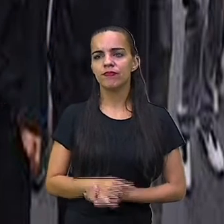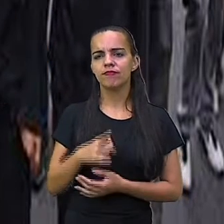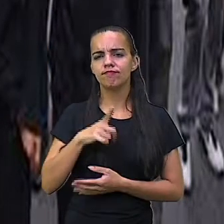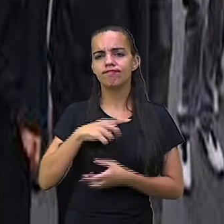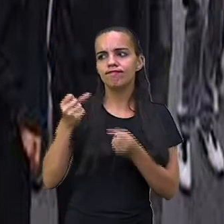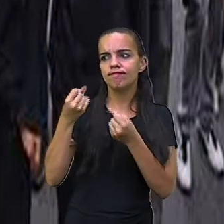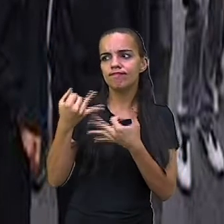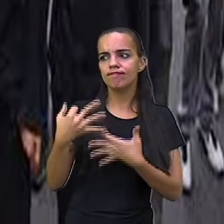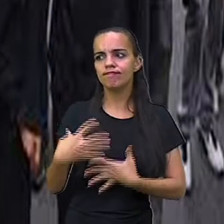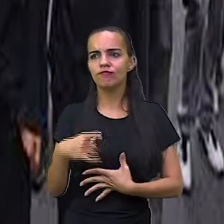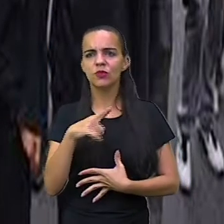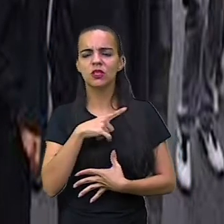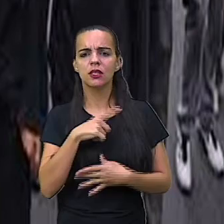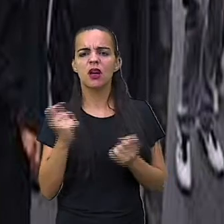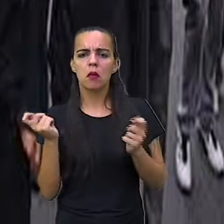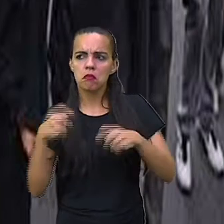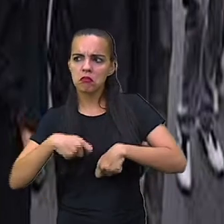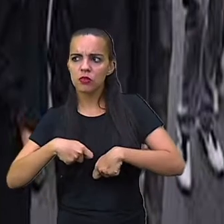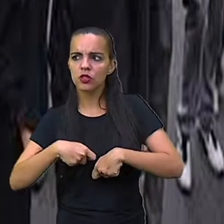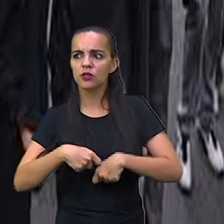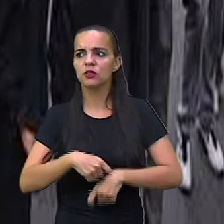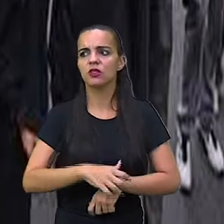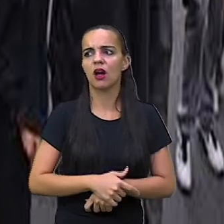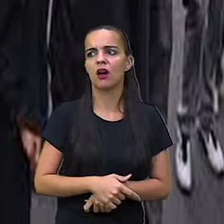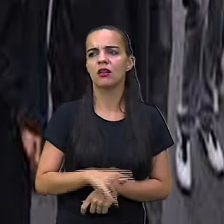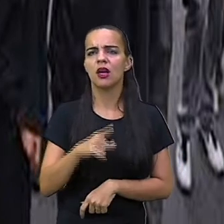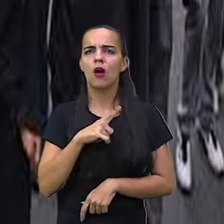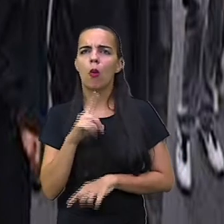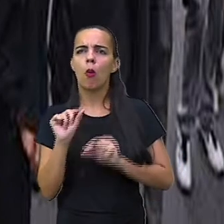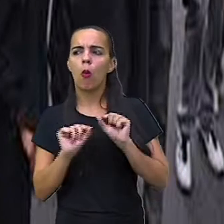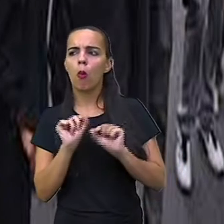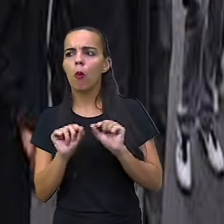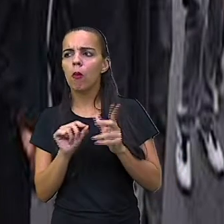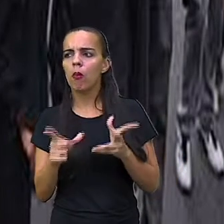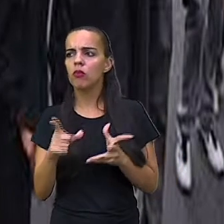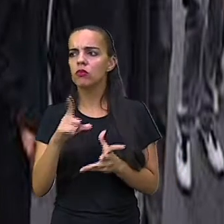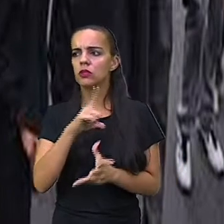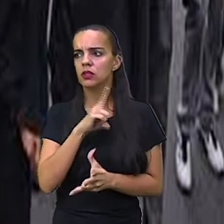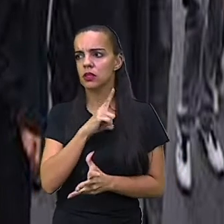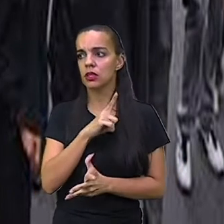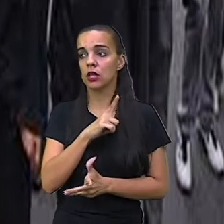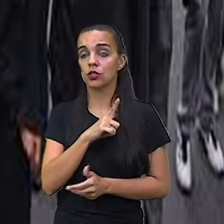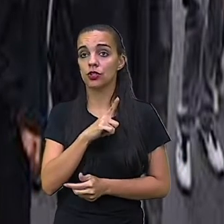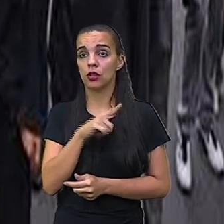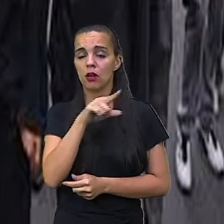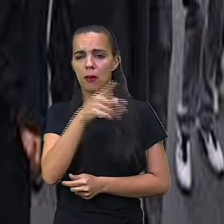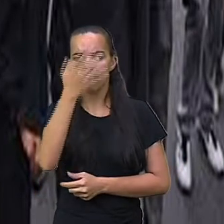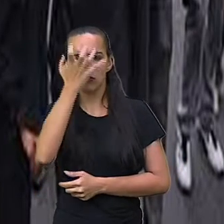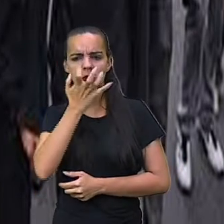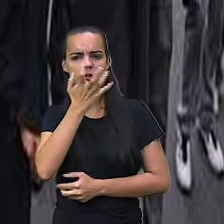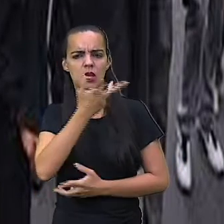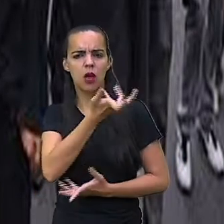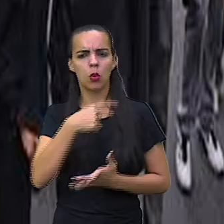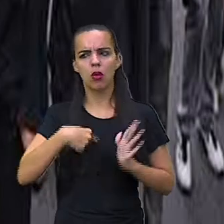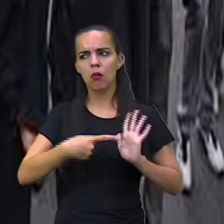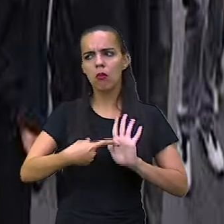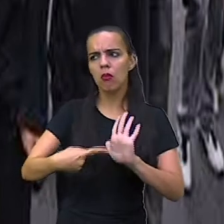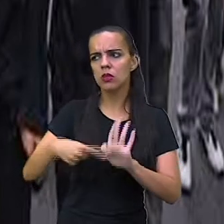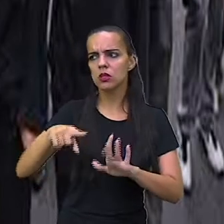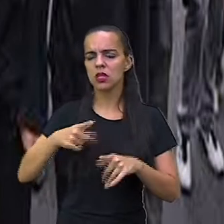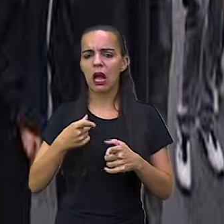autodisciplina e responsabilidade, a educação libertária, harmonia e solidariedade. As